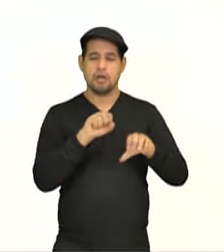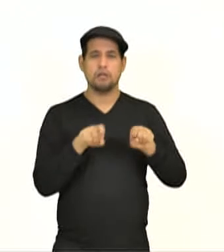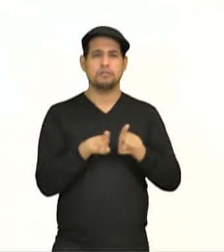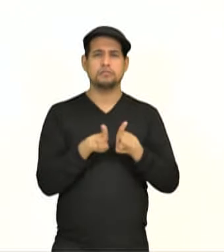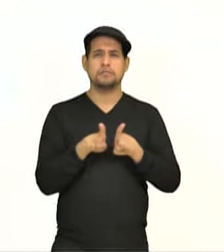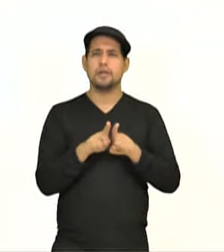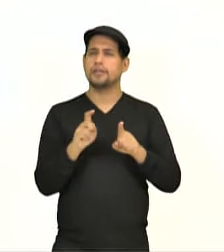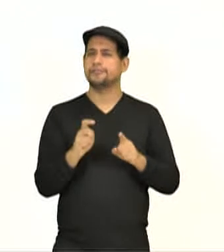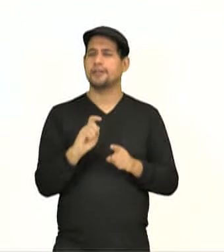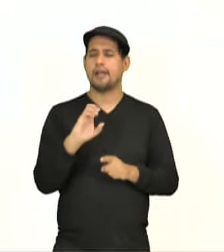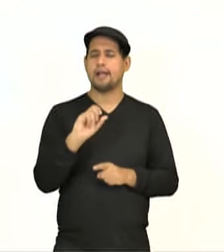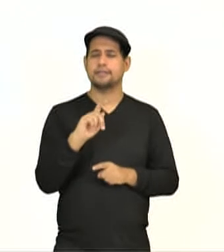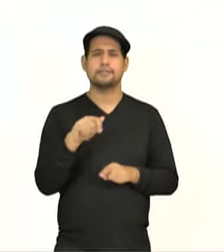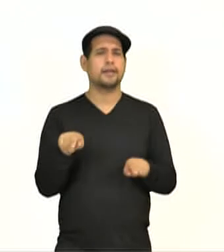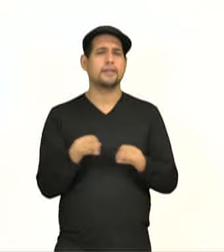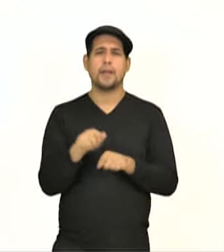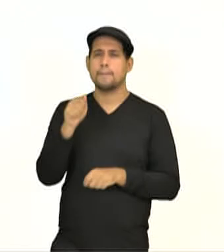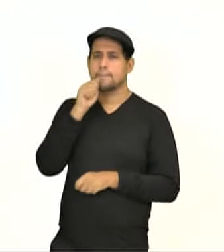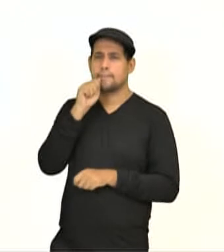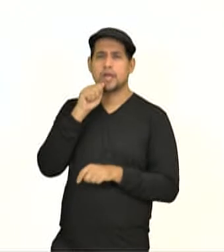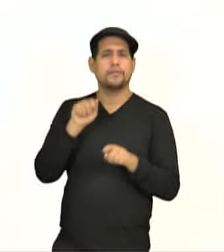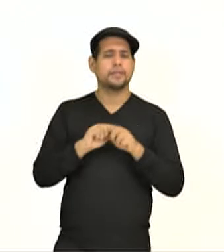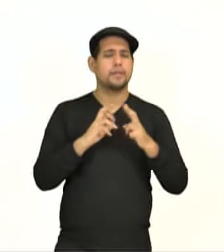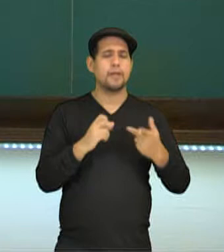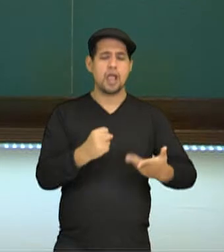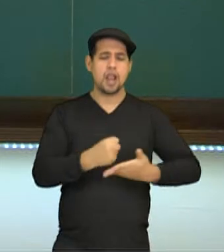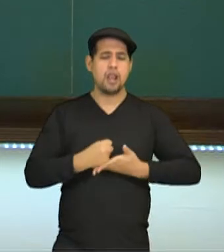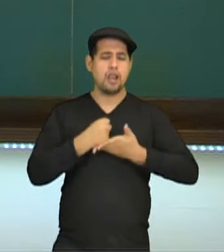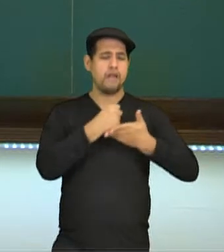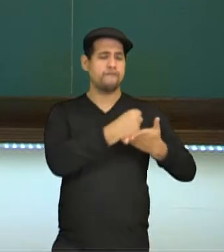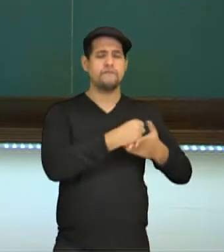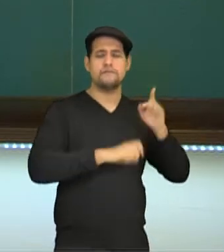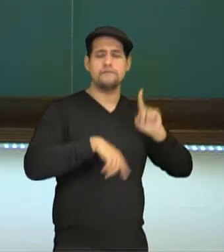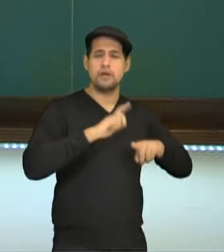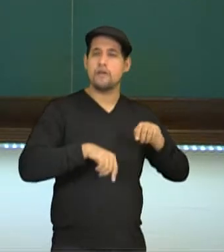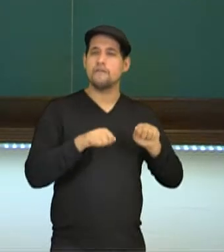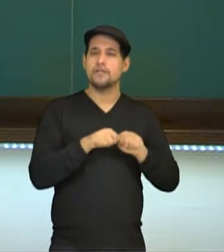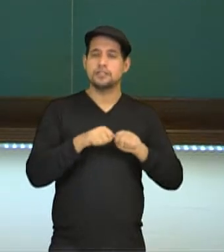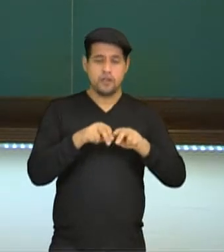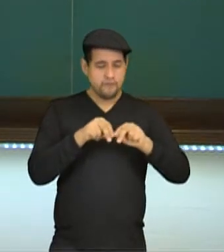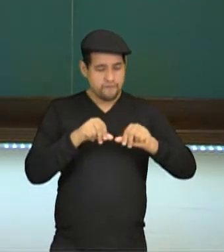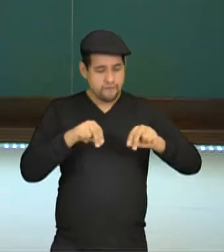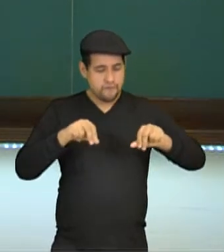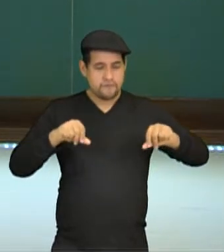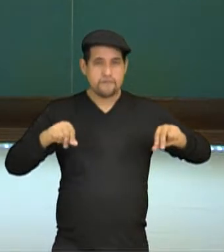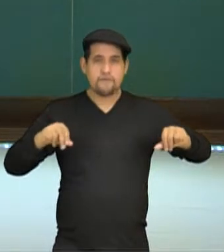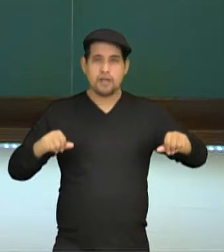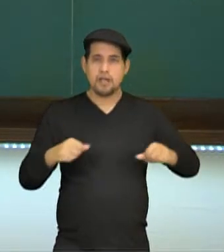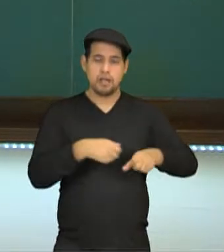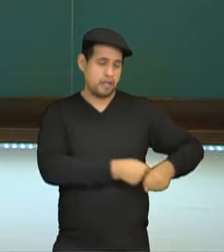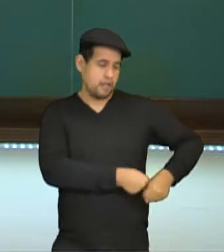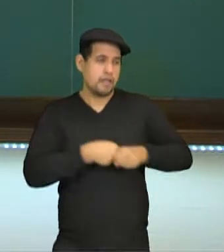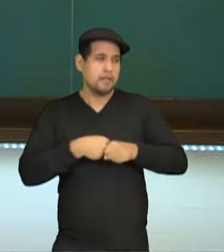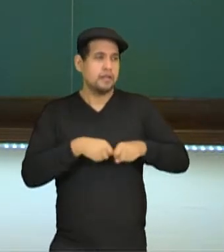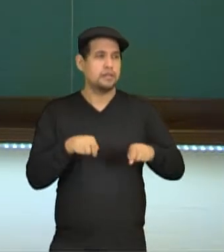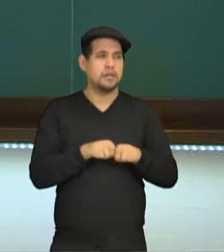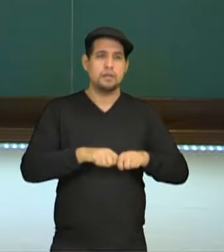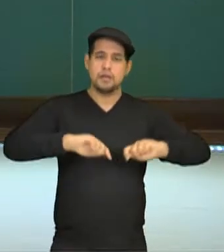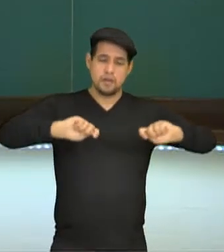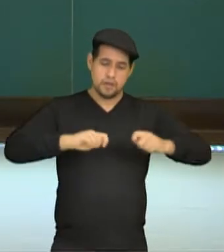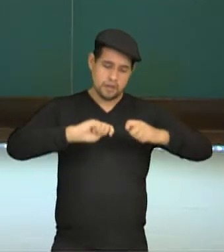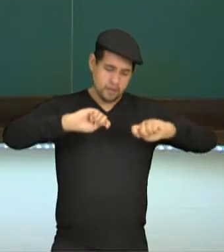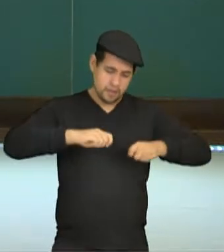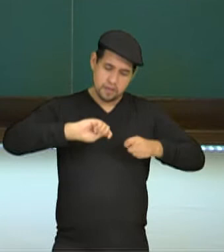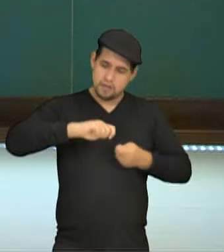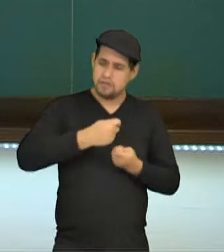de castanha, do pinhão, por exemplo, transportar produtos, fazer farinhas, tecer as redes, os vasos, né? Fazer